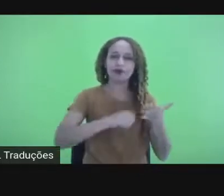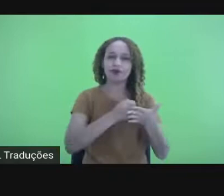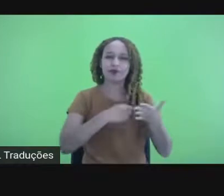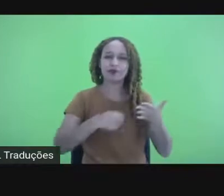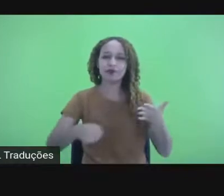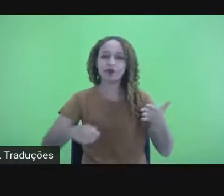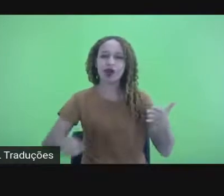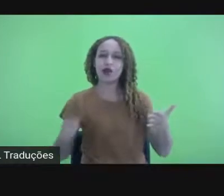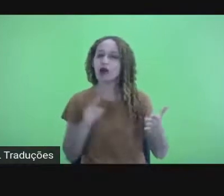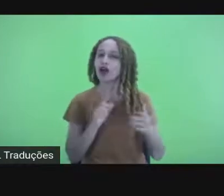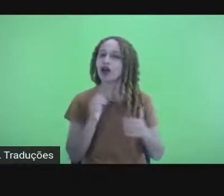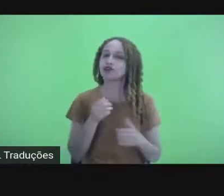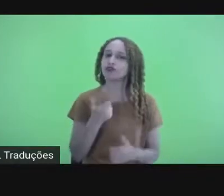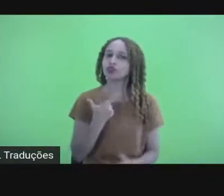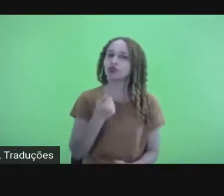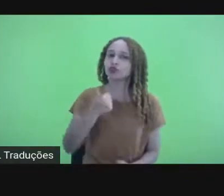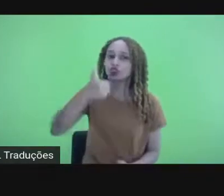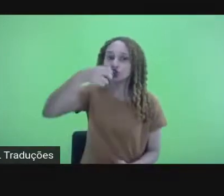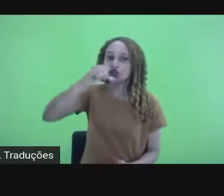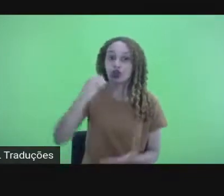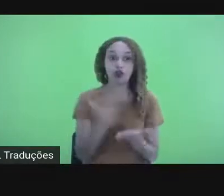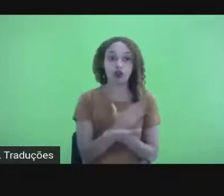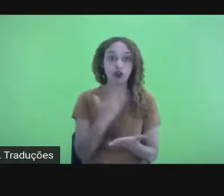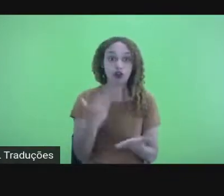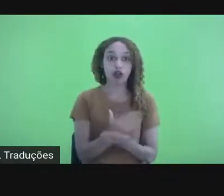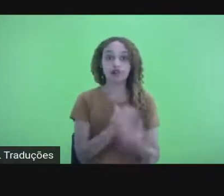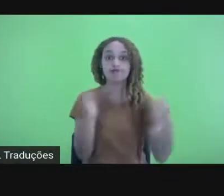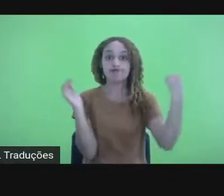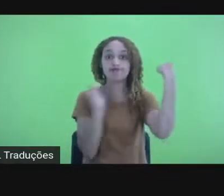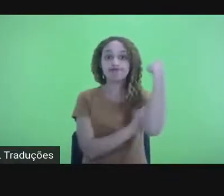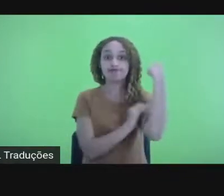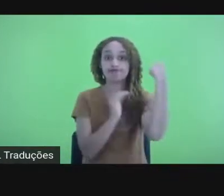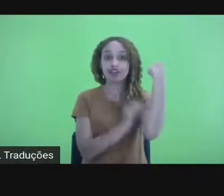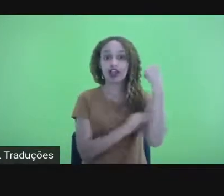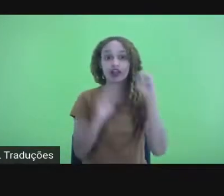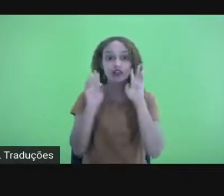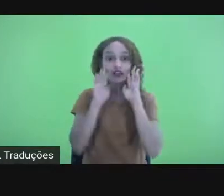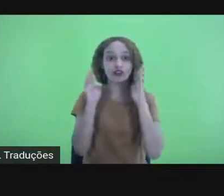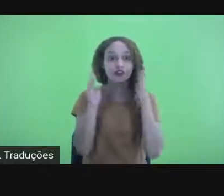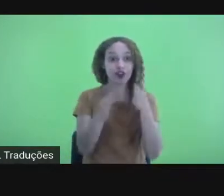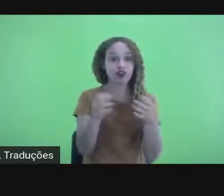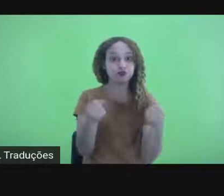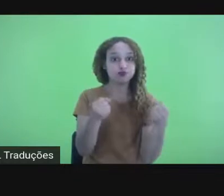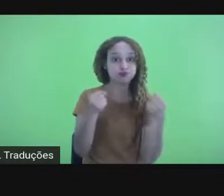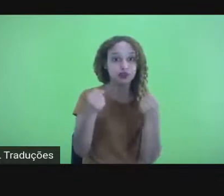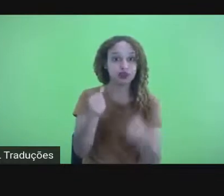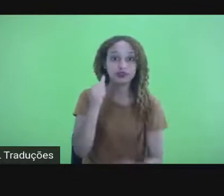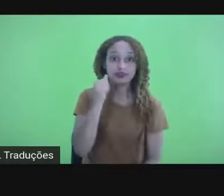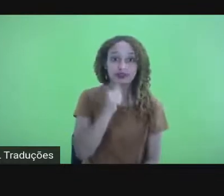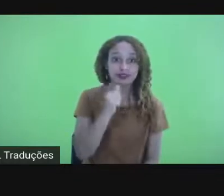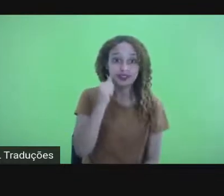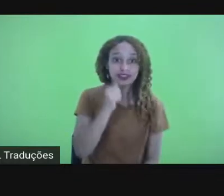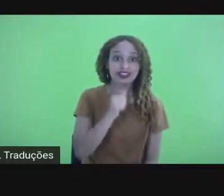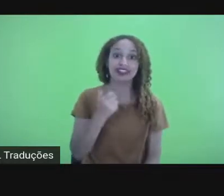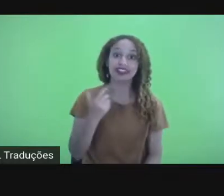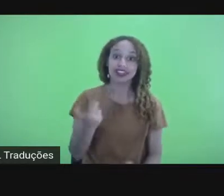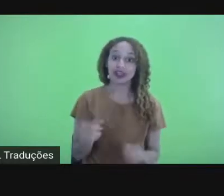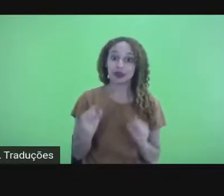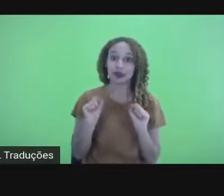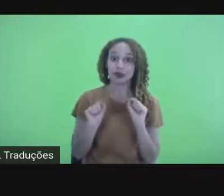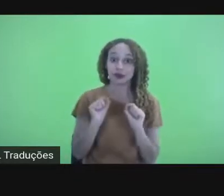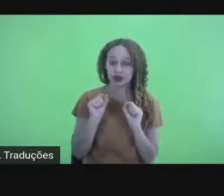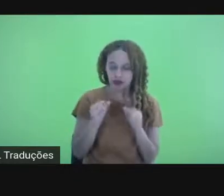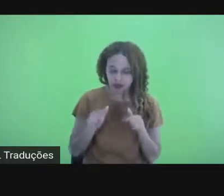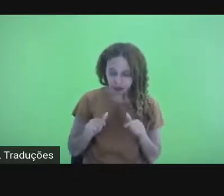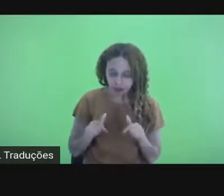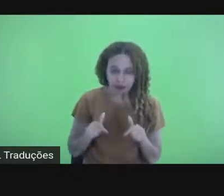Empoderamento, parte da coleção Feminismos Plurais, pela editora Pollen, né, pelo selo Sueli Carneiro, sob a coordenação de Jamila